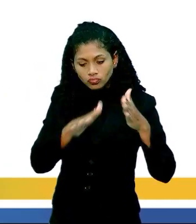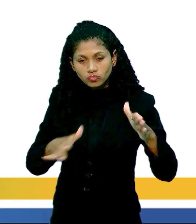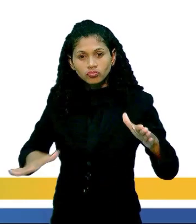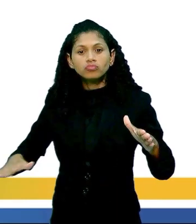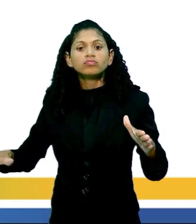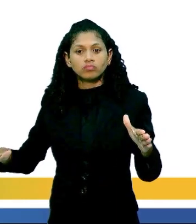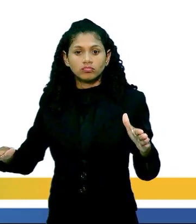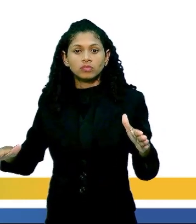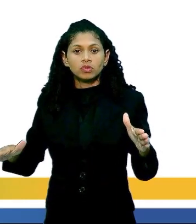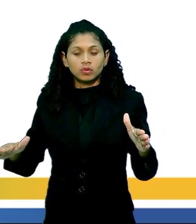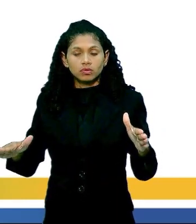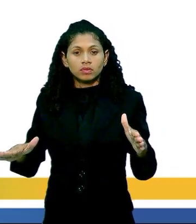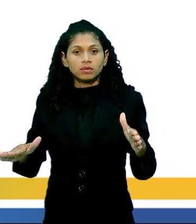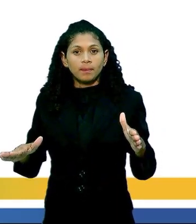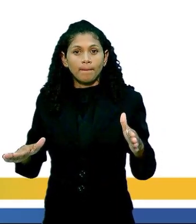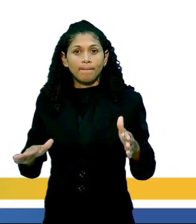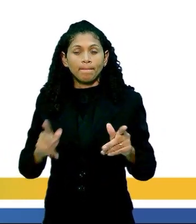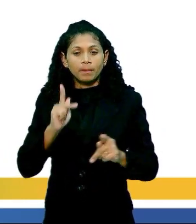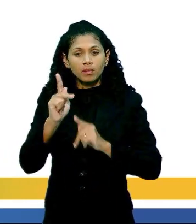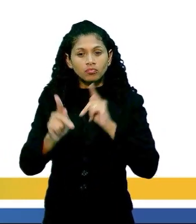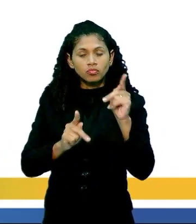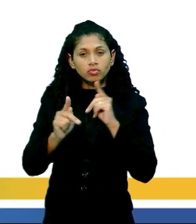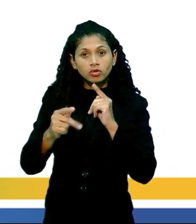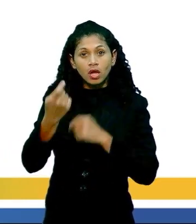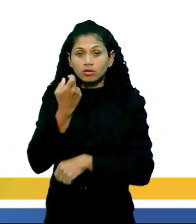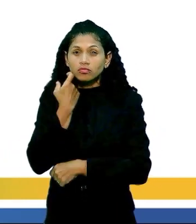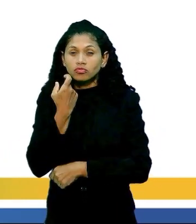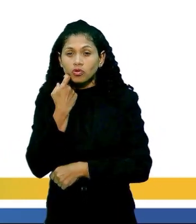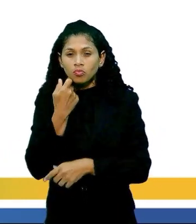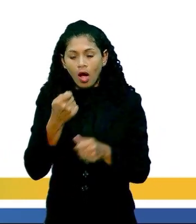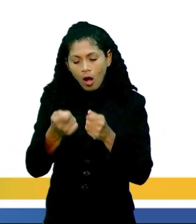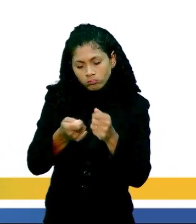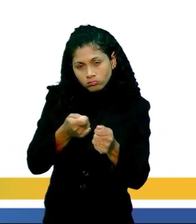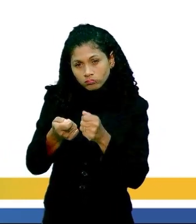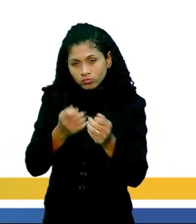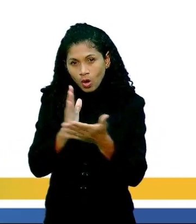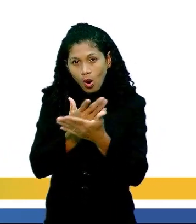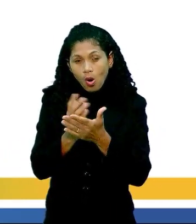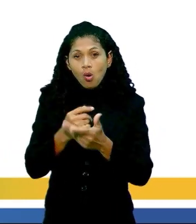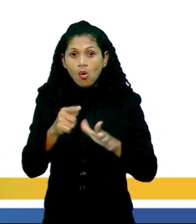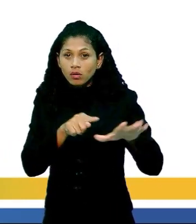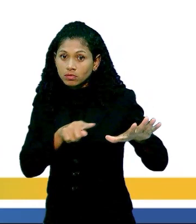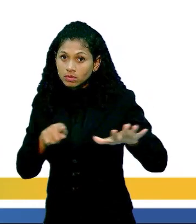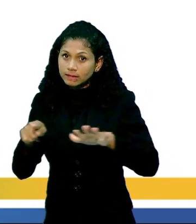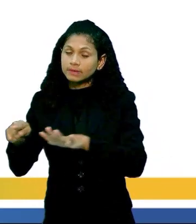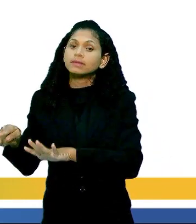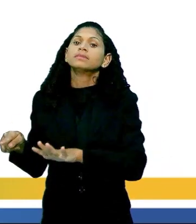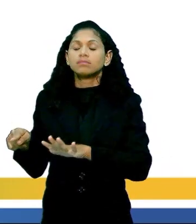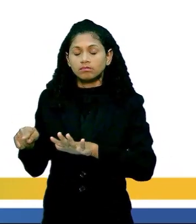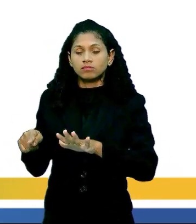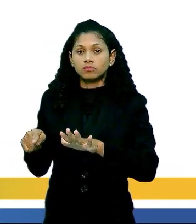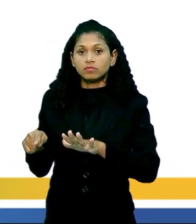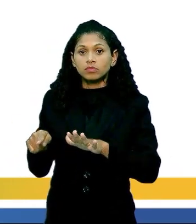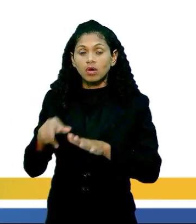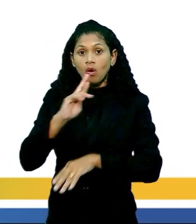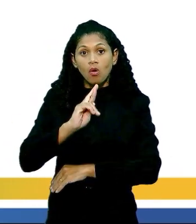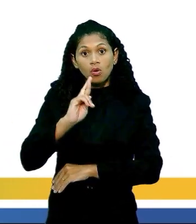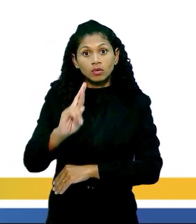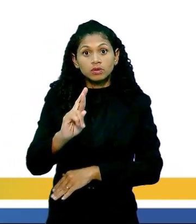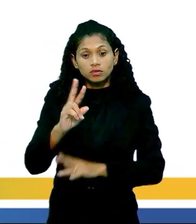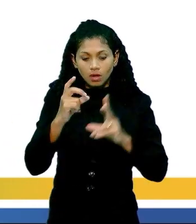da malária, pode ser da dengue. A população desse peixe foi monitorada durante algumas semanas e o resultado dessa observação